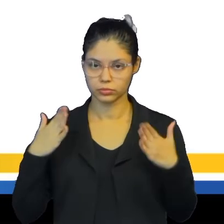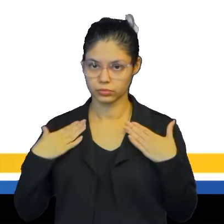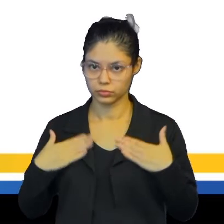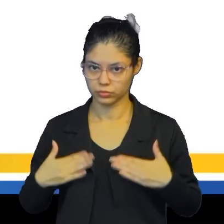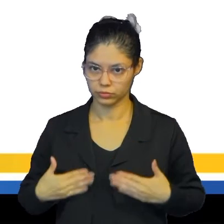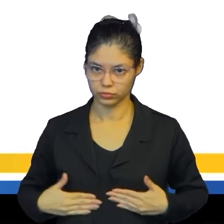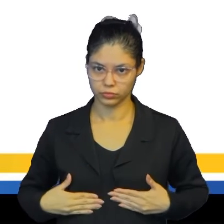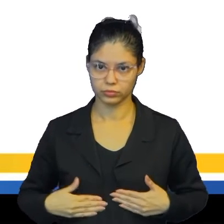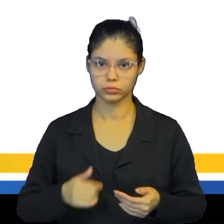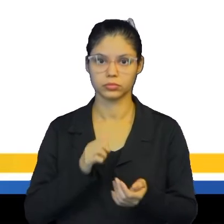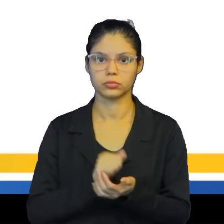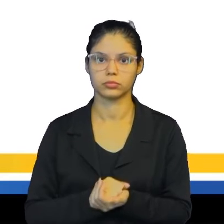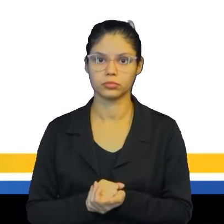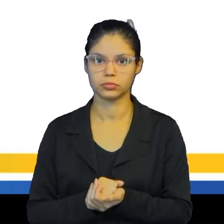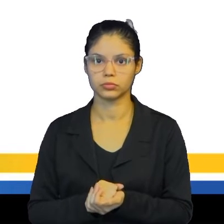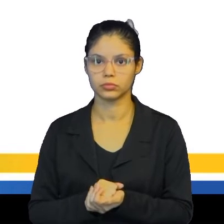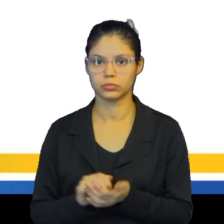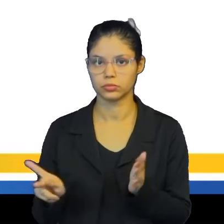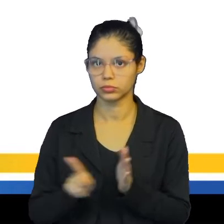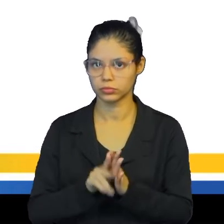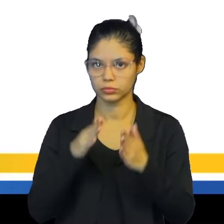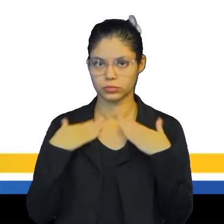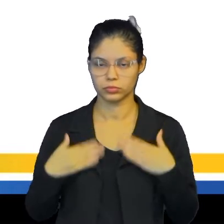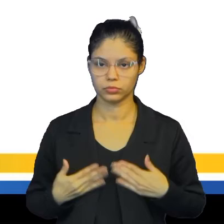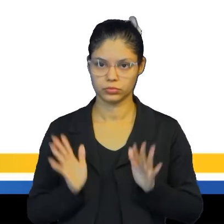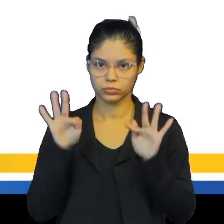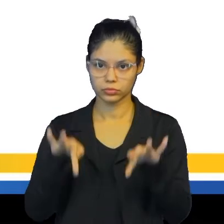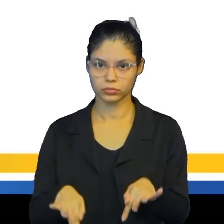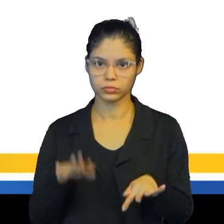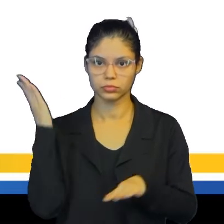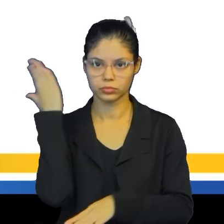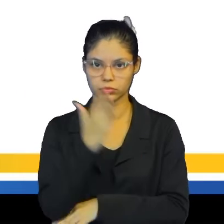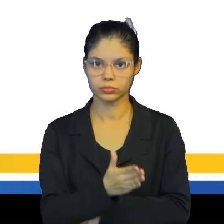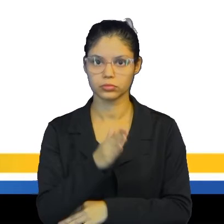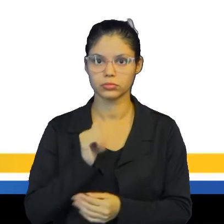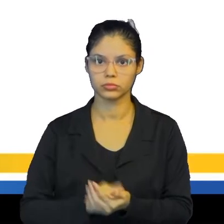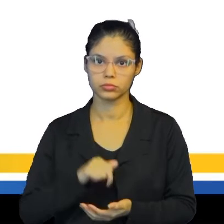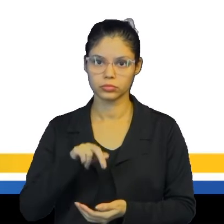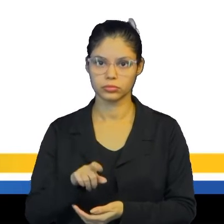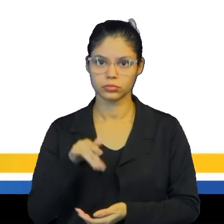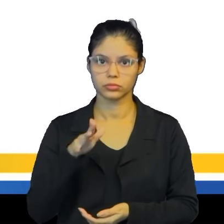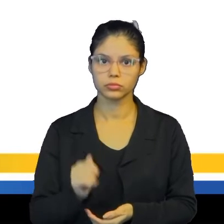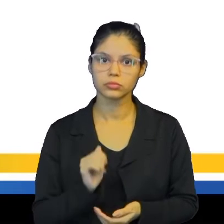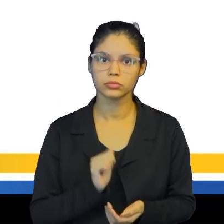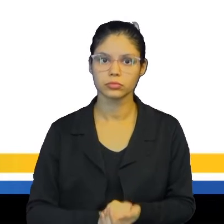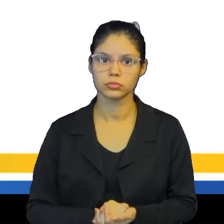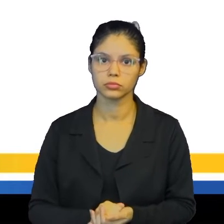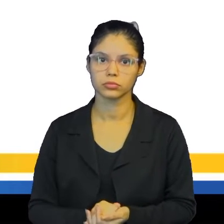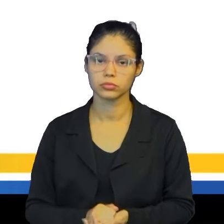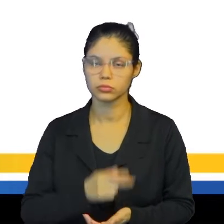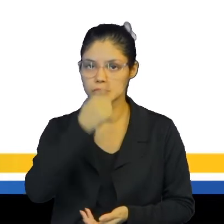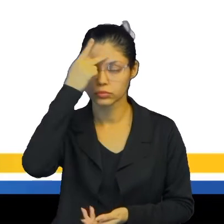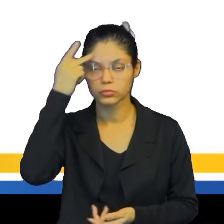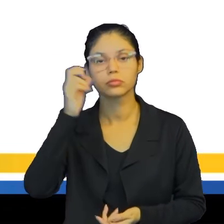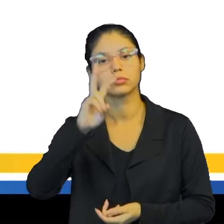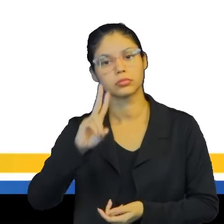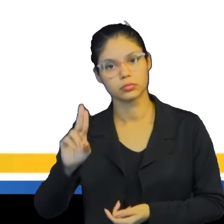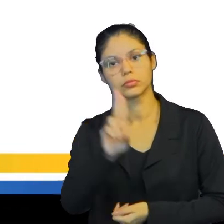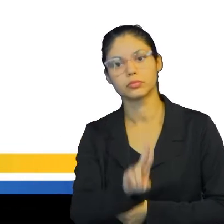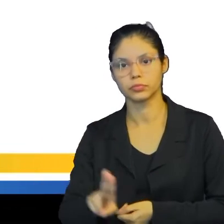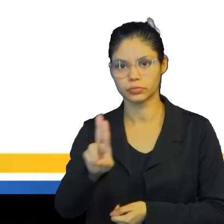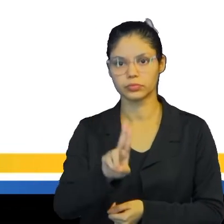no plano tridimensional, ou seja, no plano final, e direto sobre o manequim, né? A pessoa que